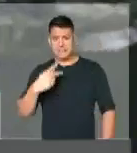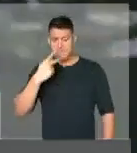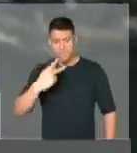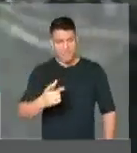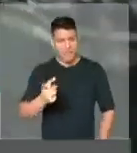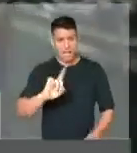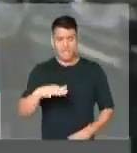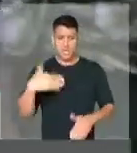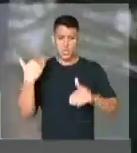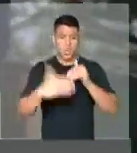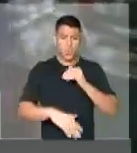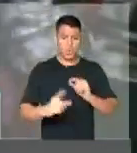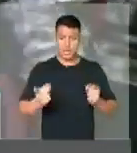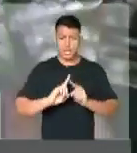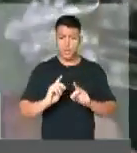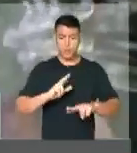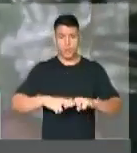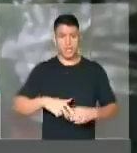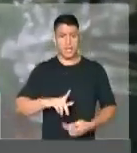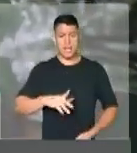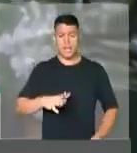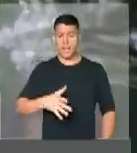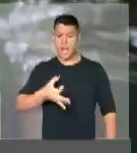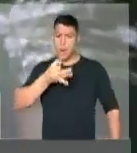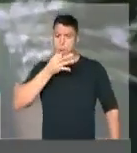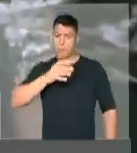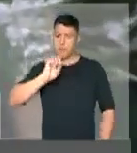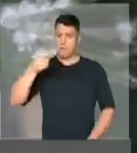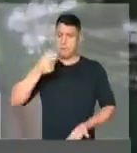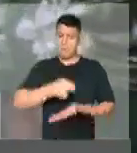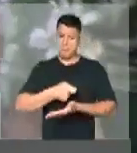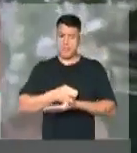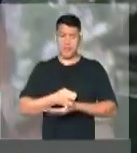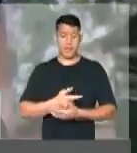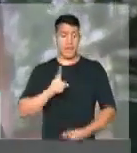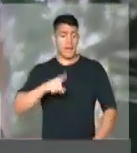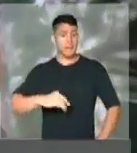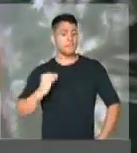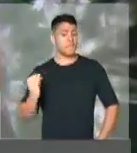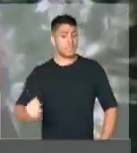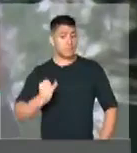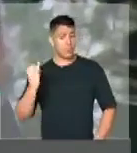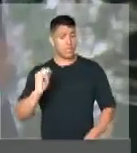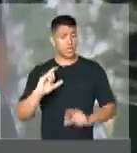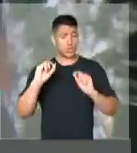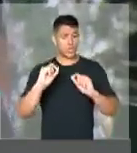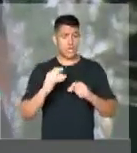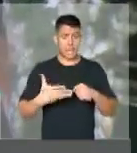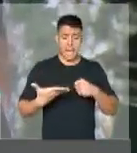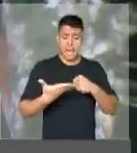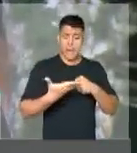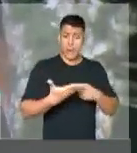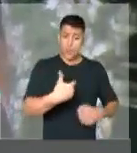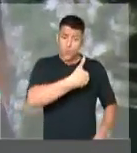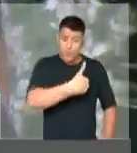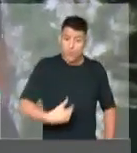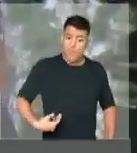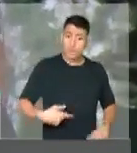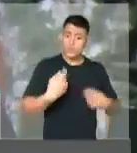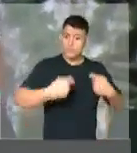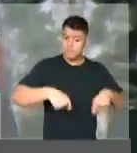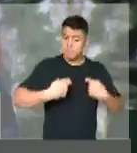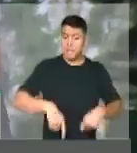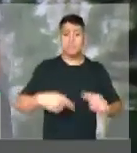tão medíocre, tão autoritário do filho do presidente. Seria muito importante que a base do governo se manifestasse contra